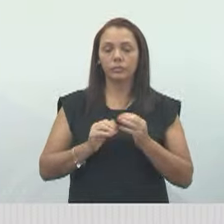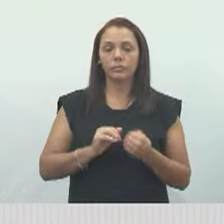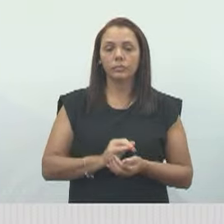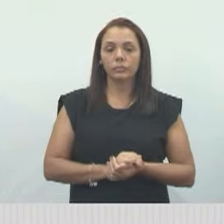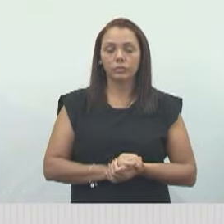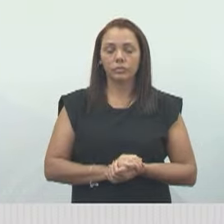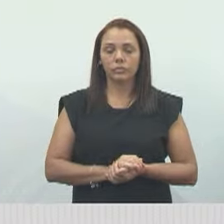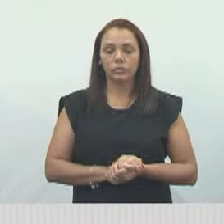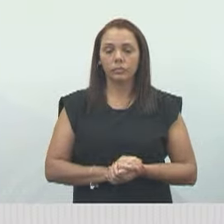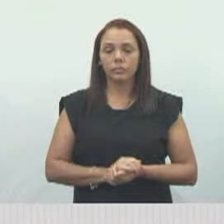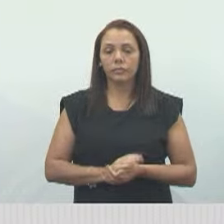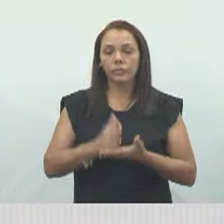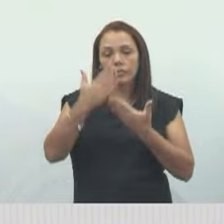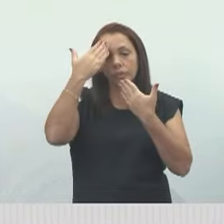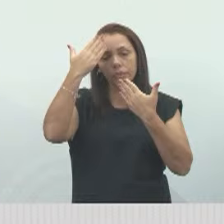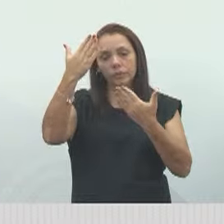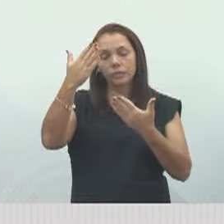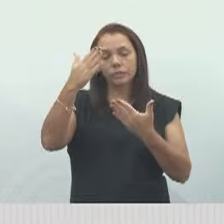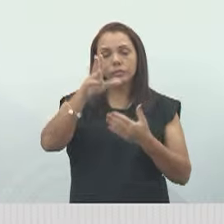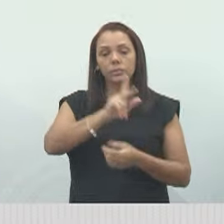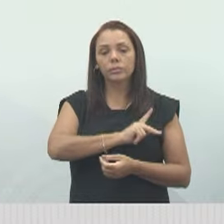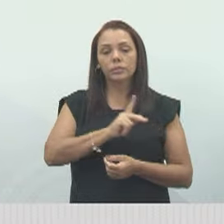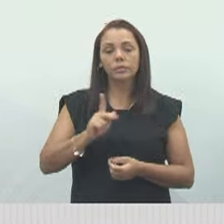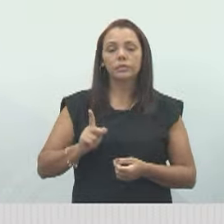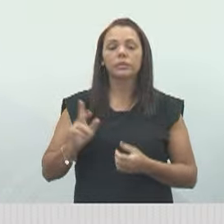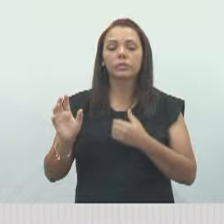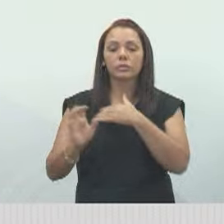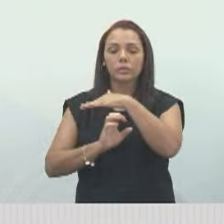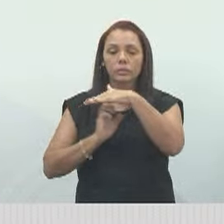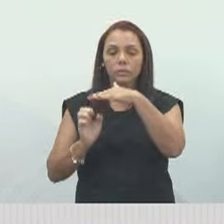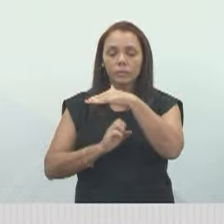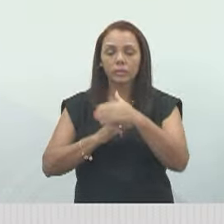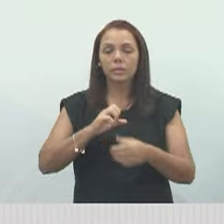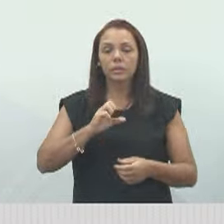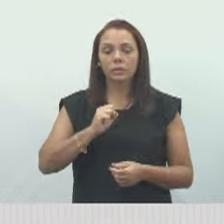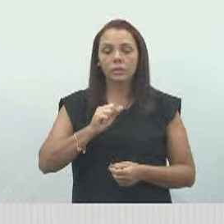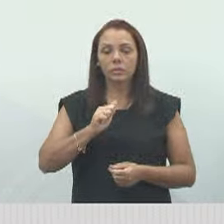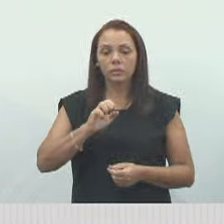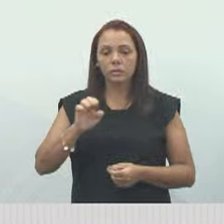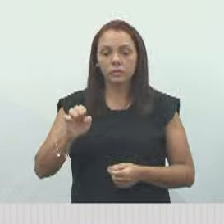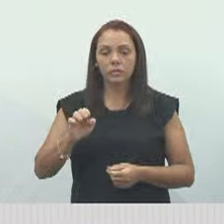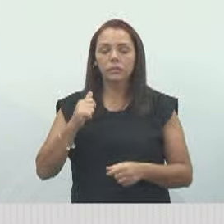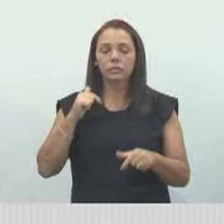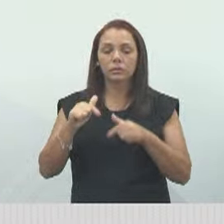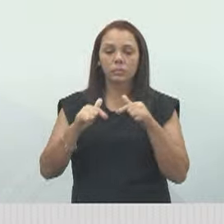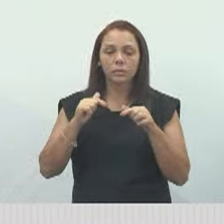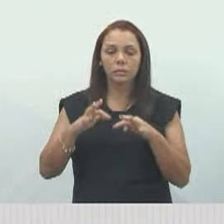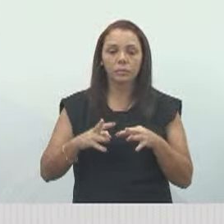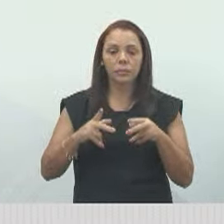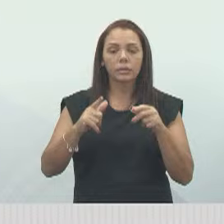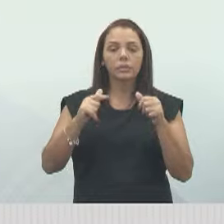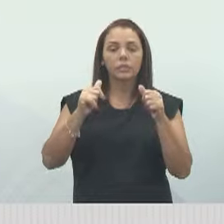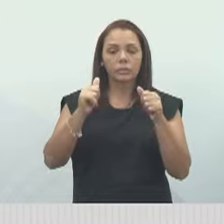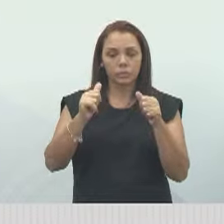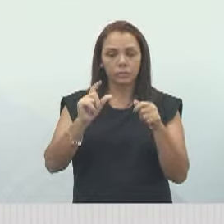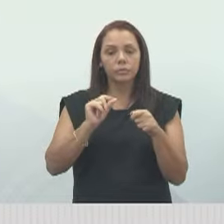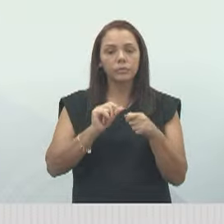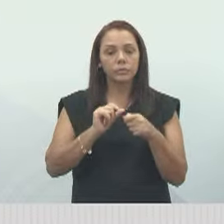Jacinto. Então, quero agradecer ao presidente do SAI, que fizeram um belíssimo trabalho lá.